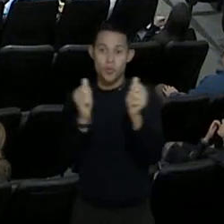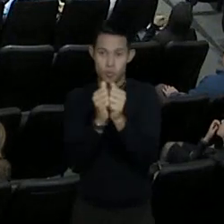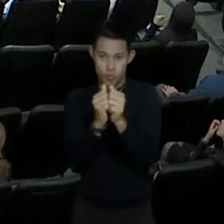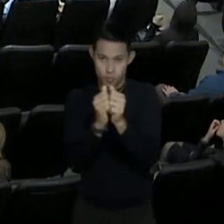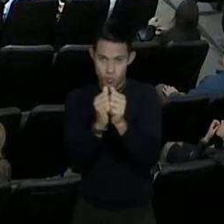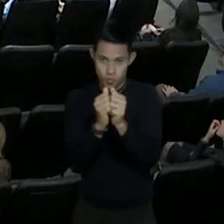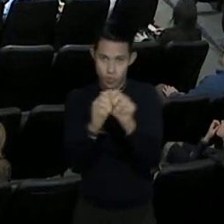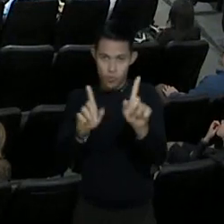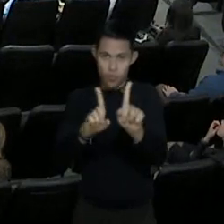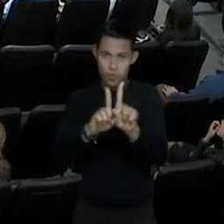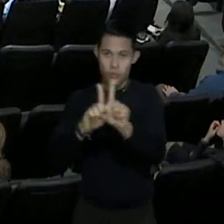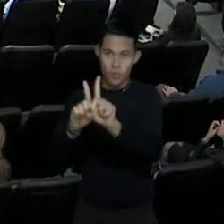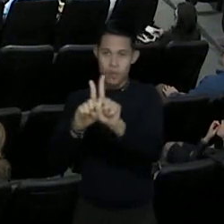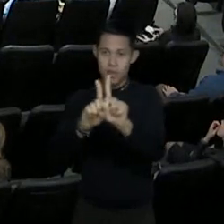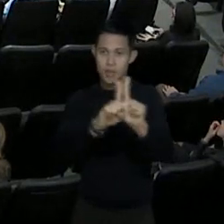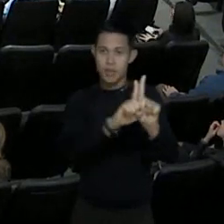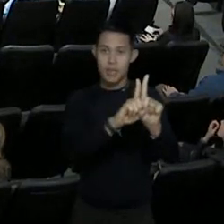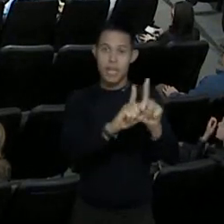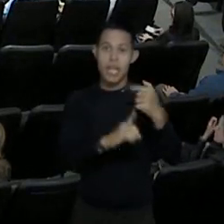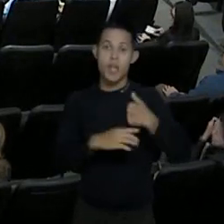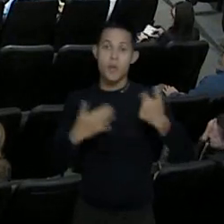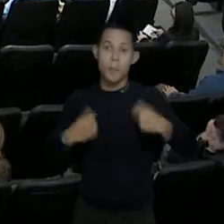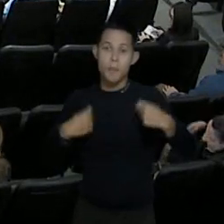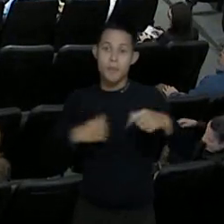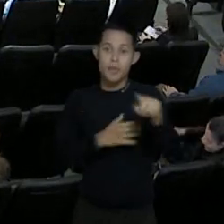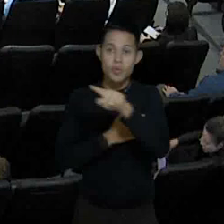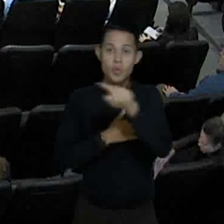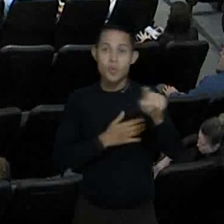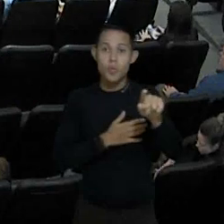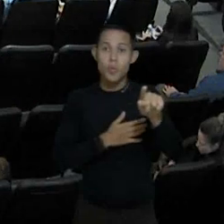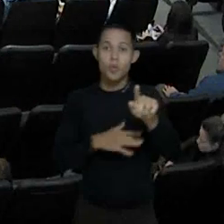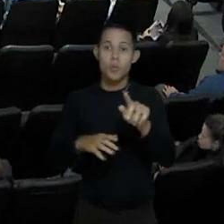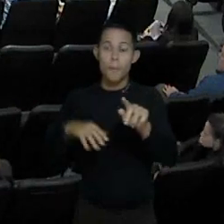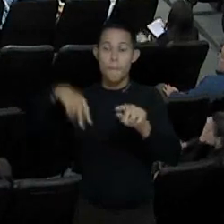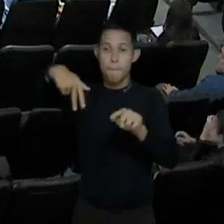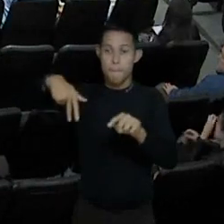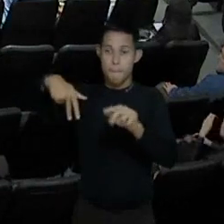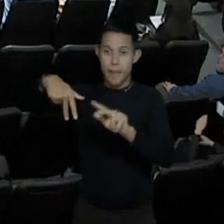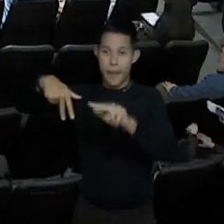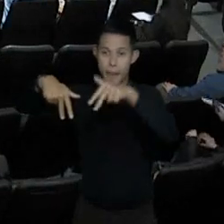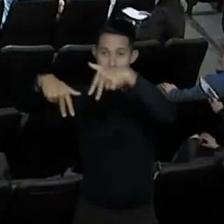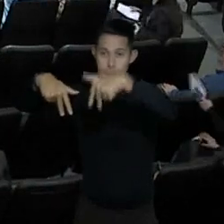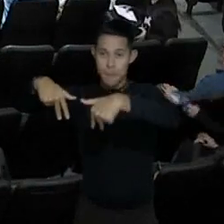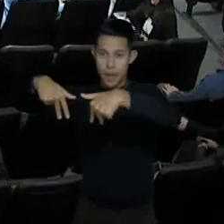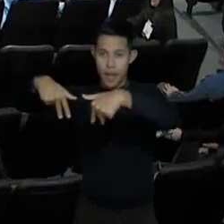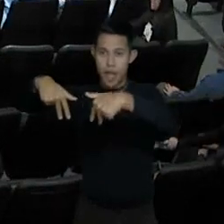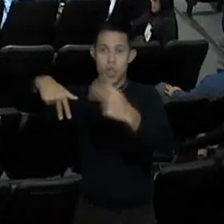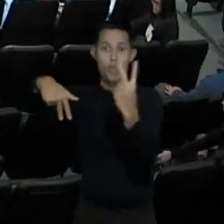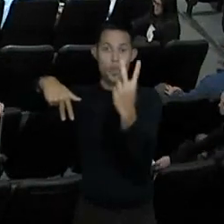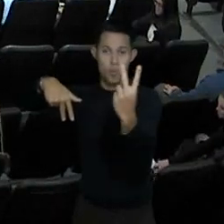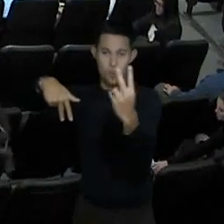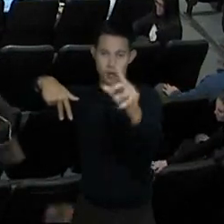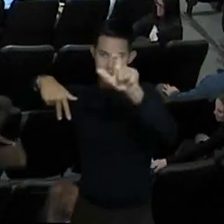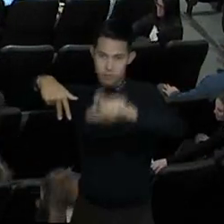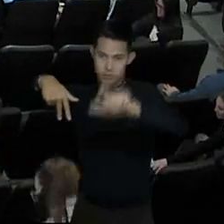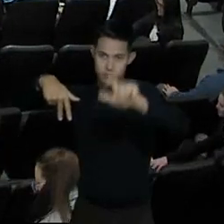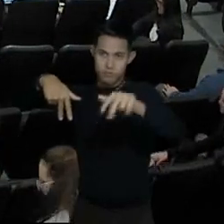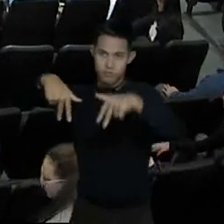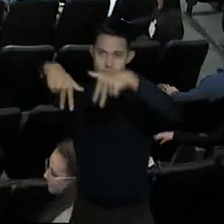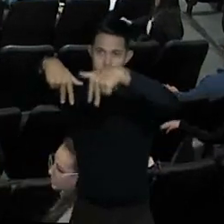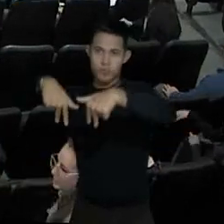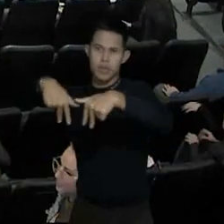preciso que todos estejam fiquem em pé e fiquem em duplas todo mundo com uma dupla muito simples gente vai